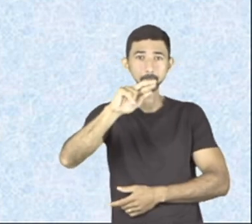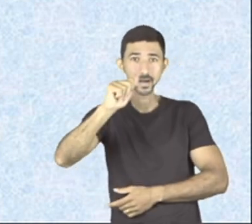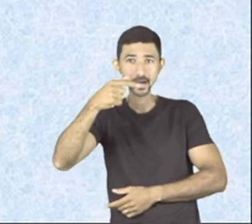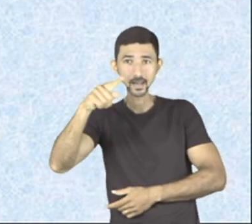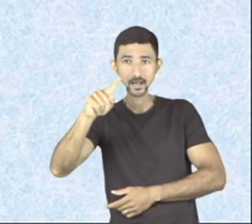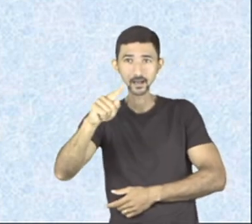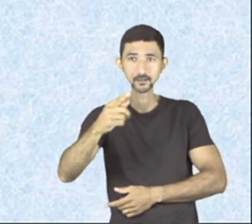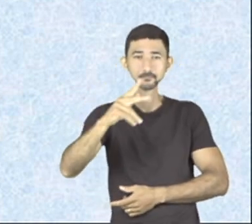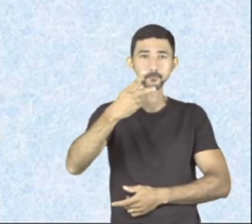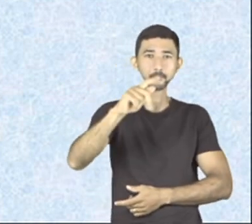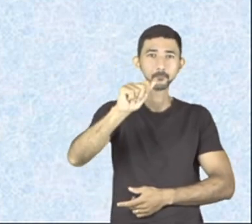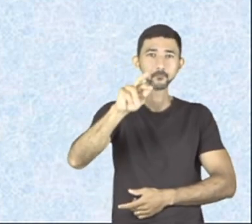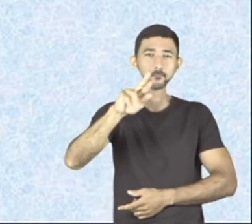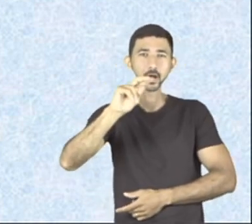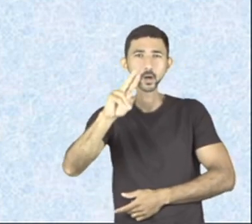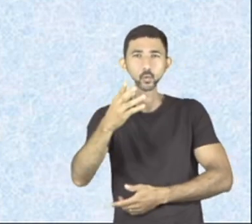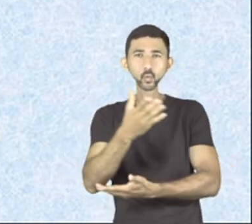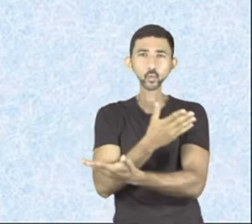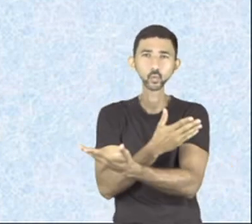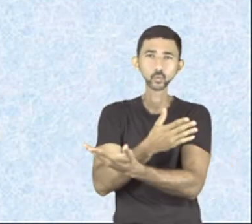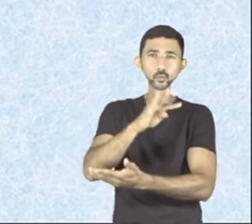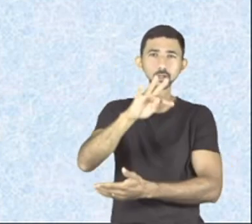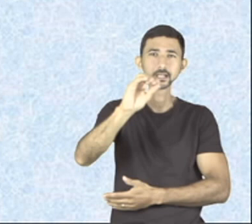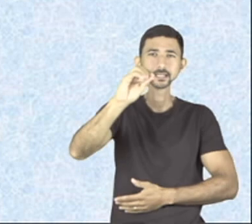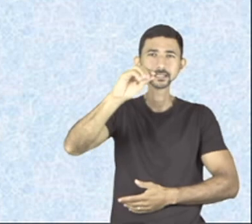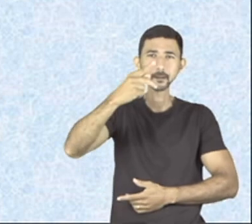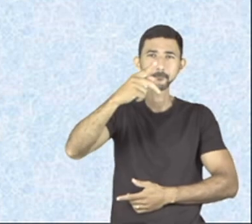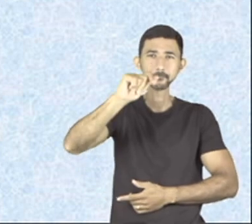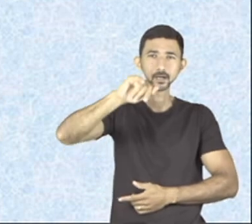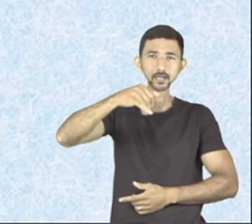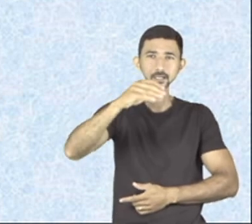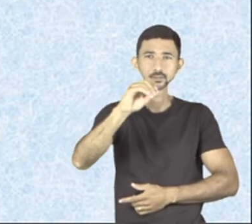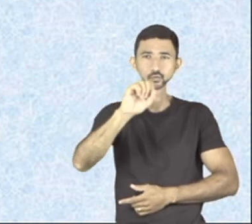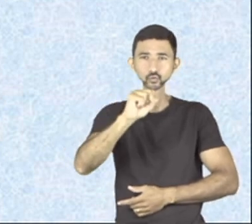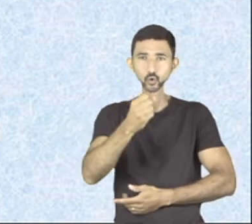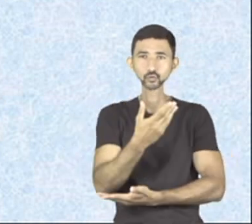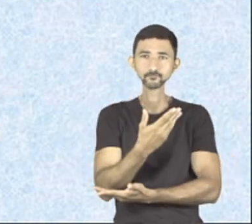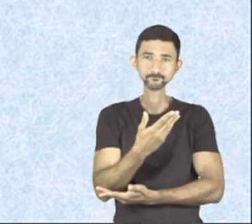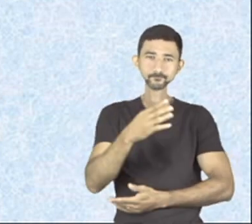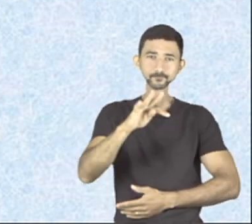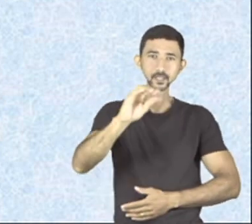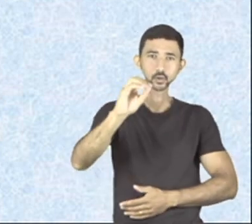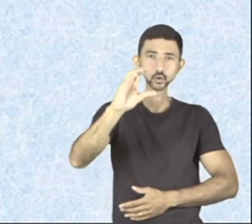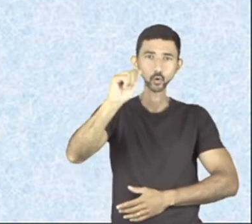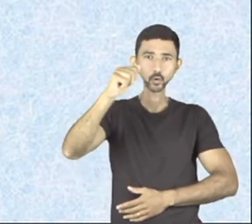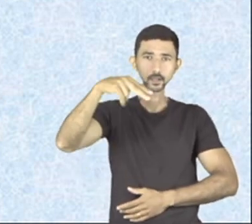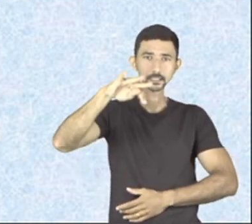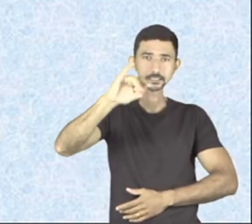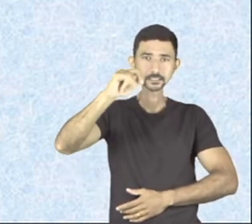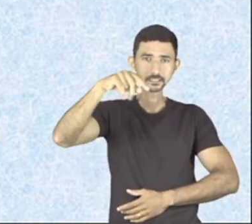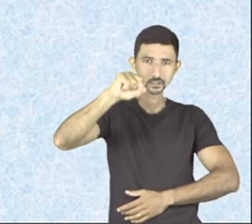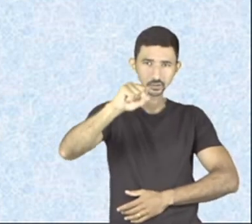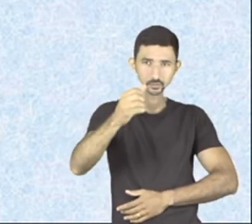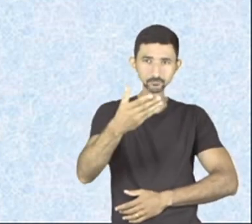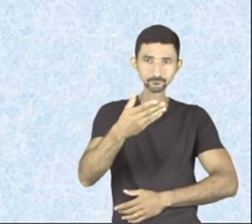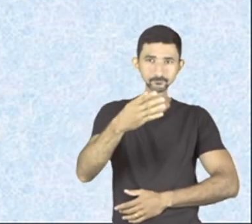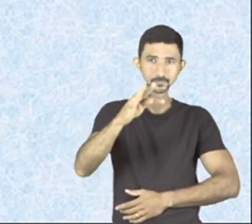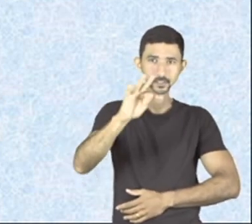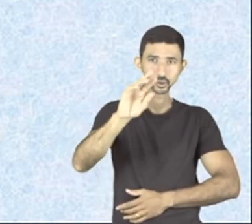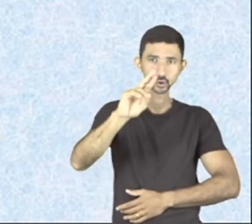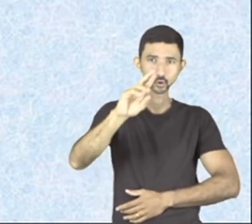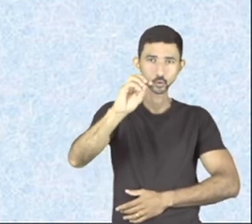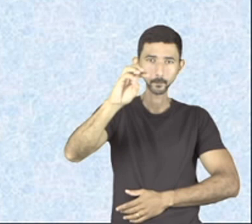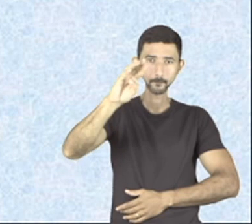Rio Tapajós, o Tocantins, Trombetas e o Xingu. O ponto mais elevado aqui do